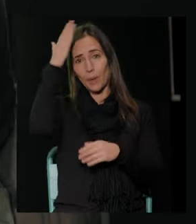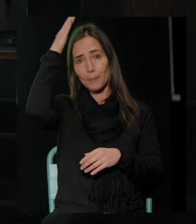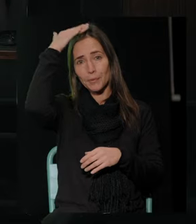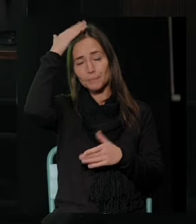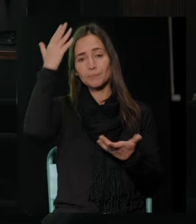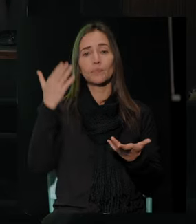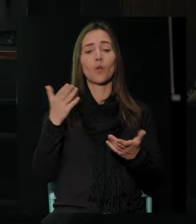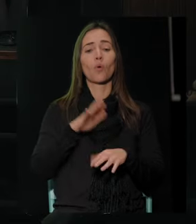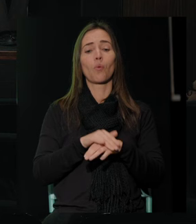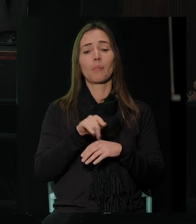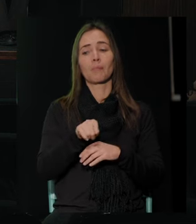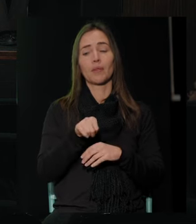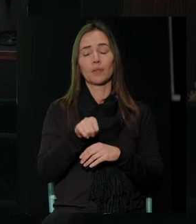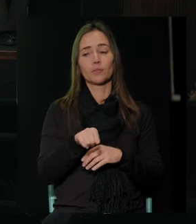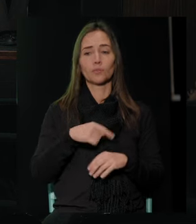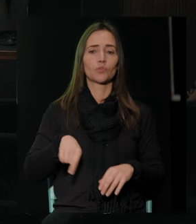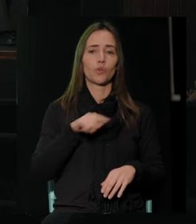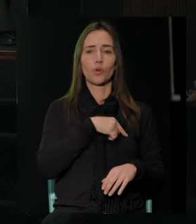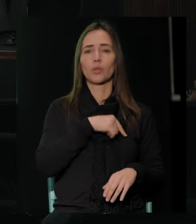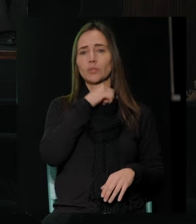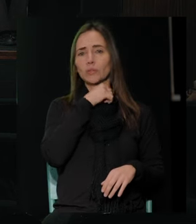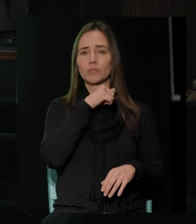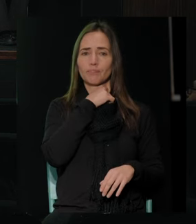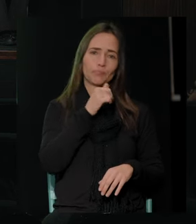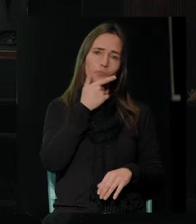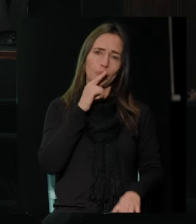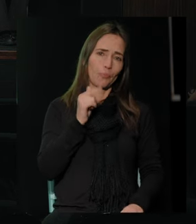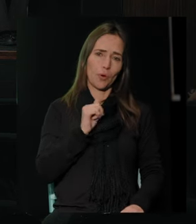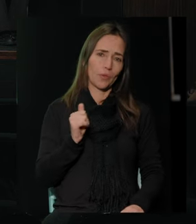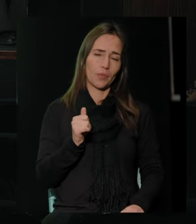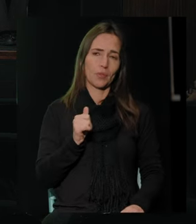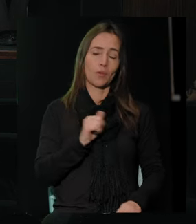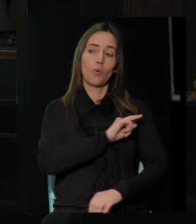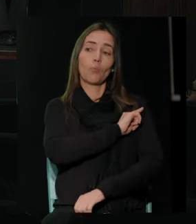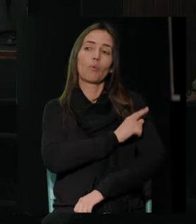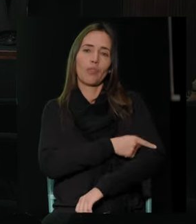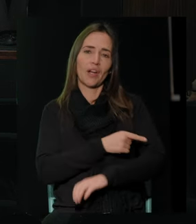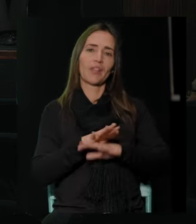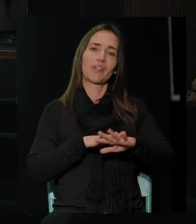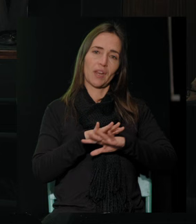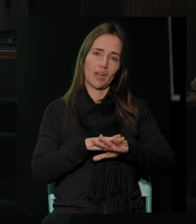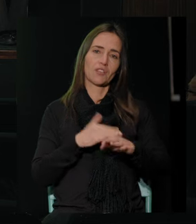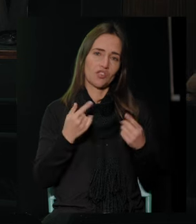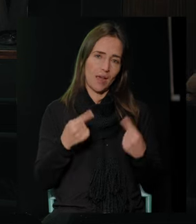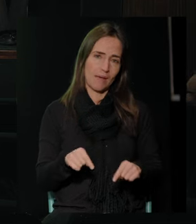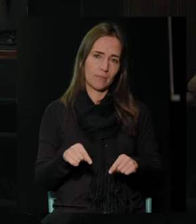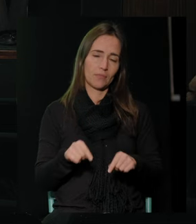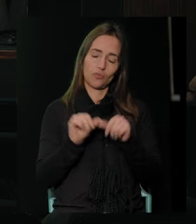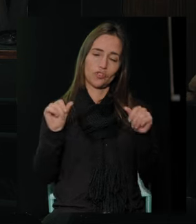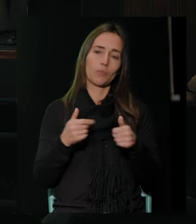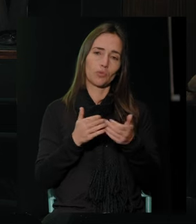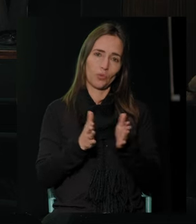Trump. Portanto, não podemos negligenciar de todo o poder das redes neste sistema